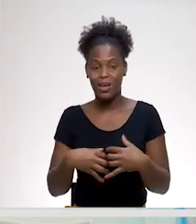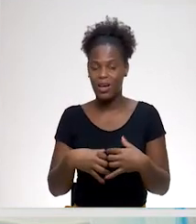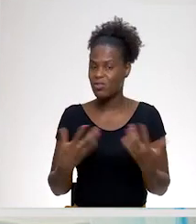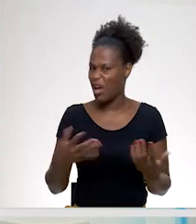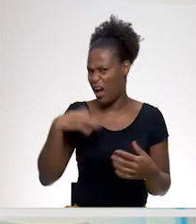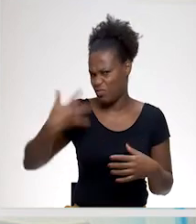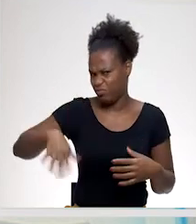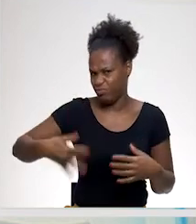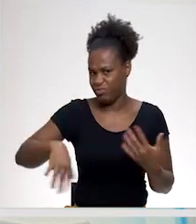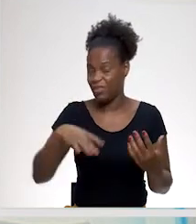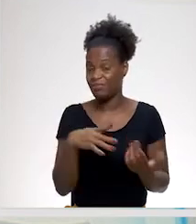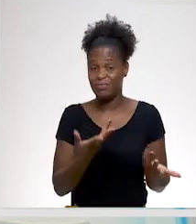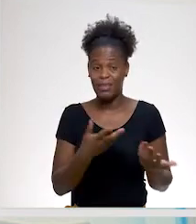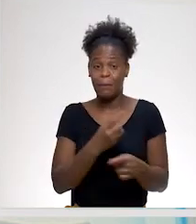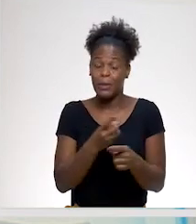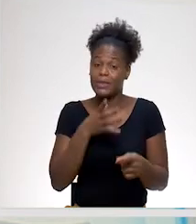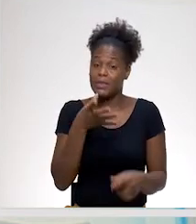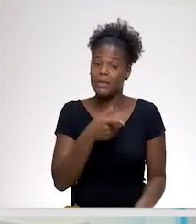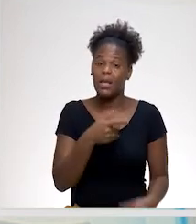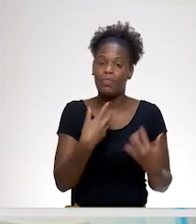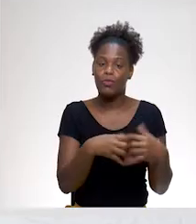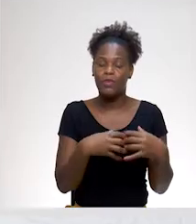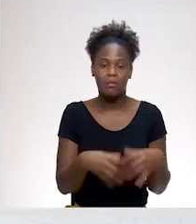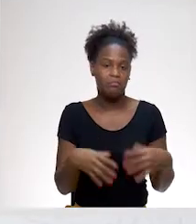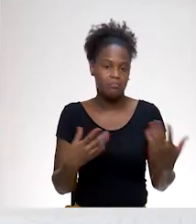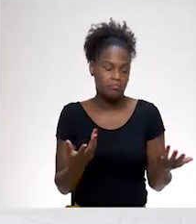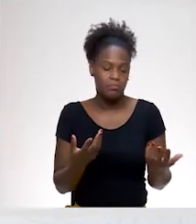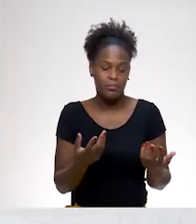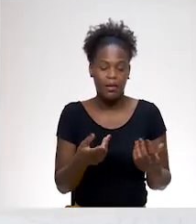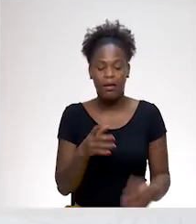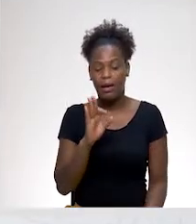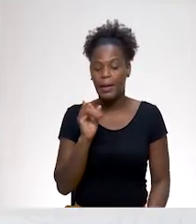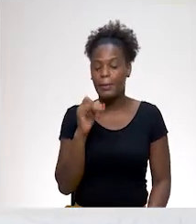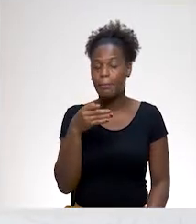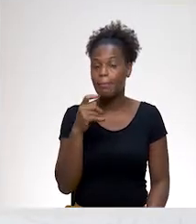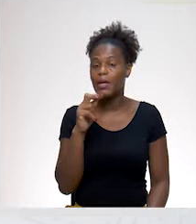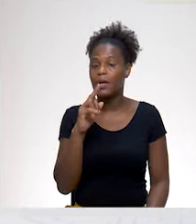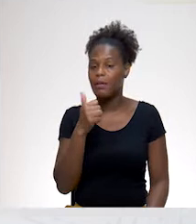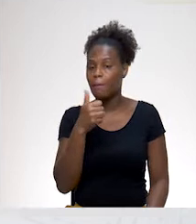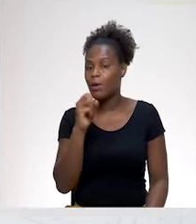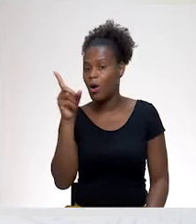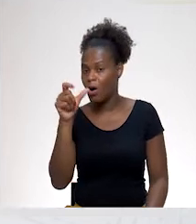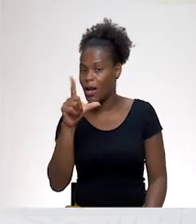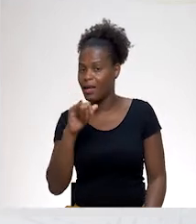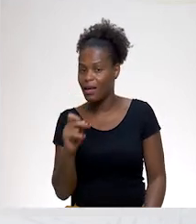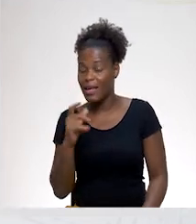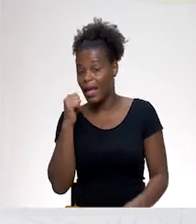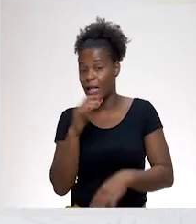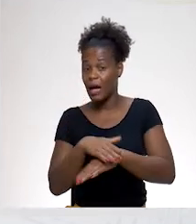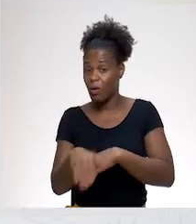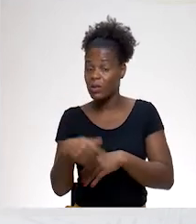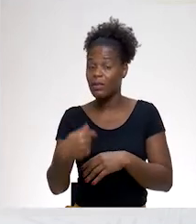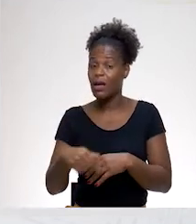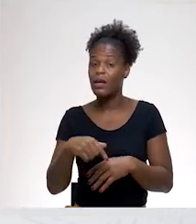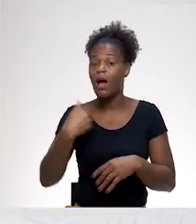um exagero e é por isso que se diz que a dúvida de Descartes é hiperbólica ou excessiva. Descartes coloca em